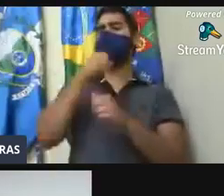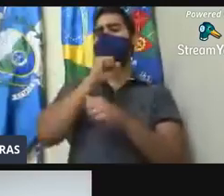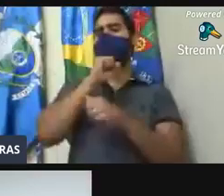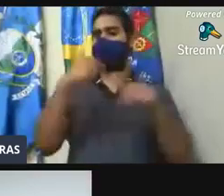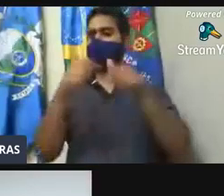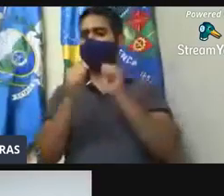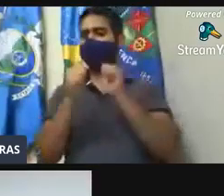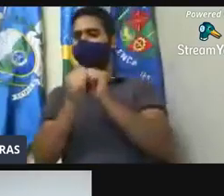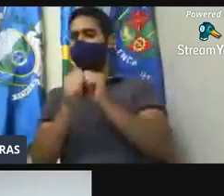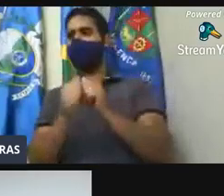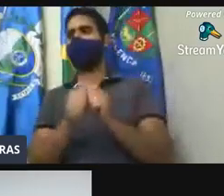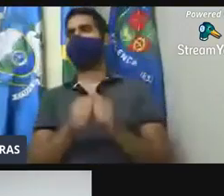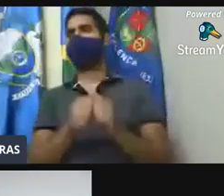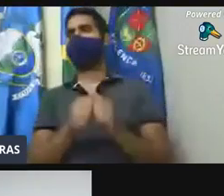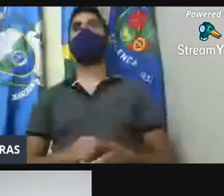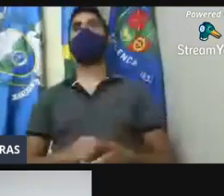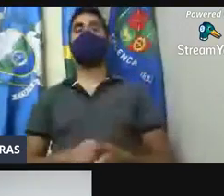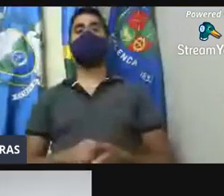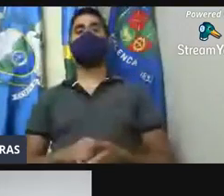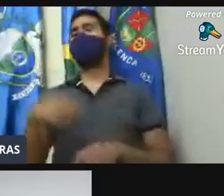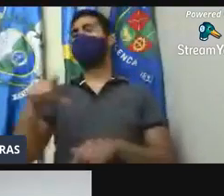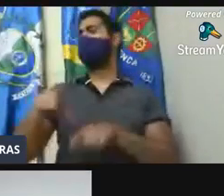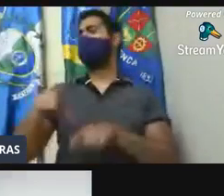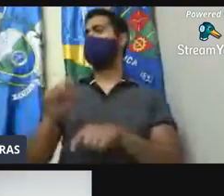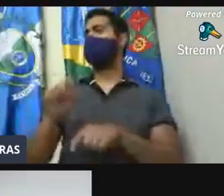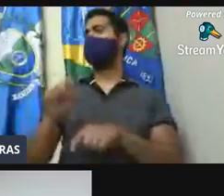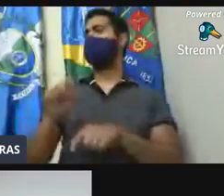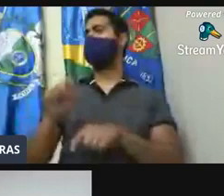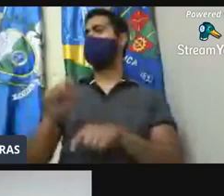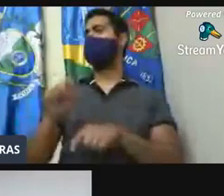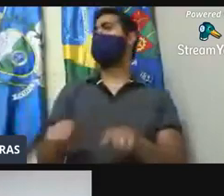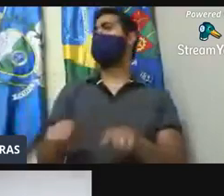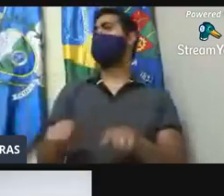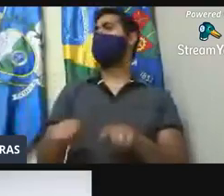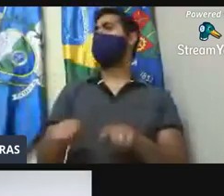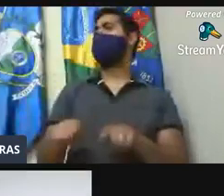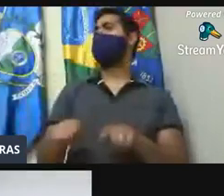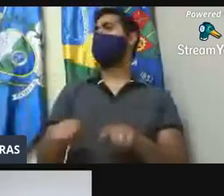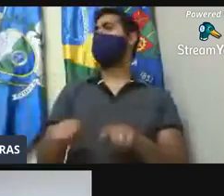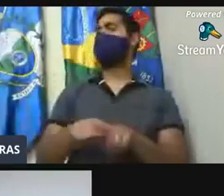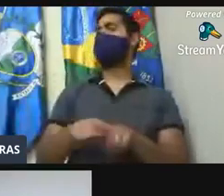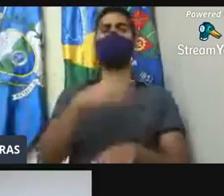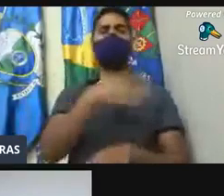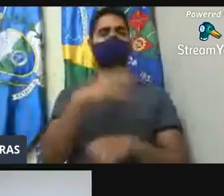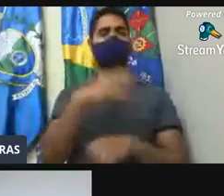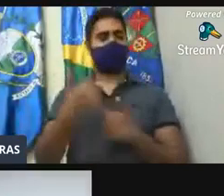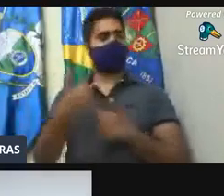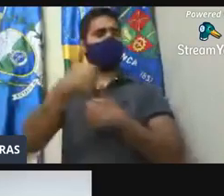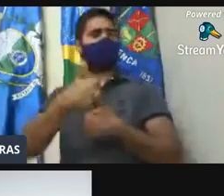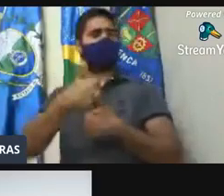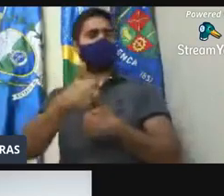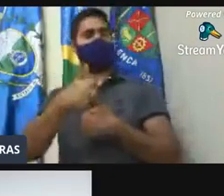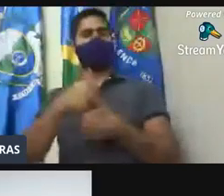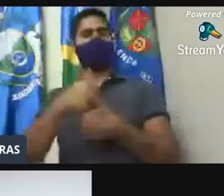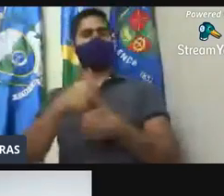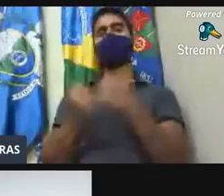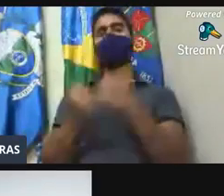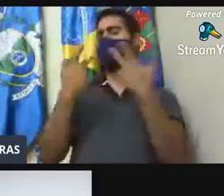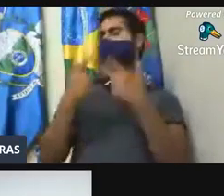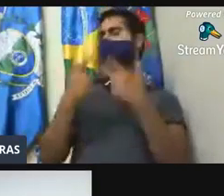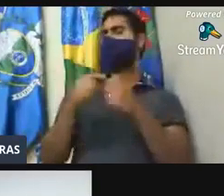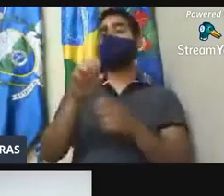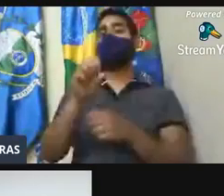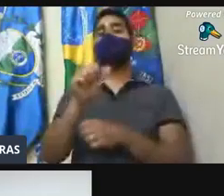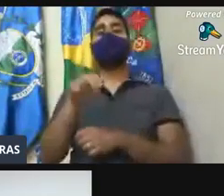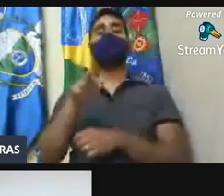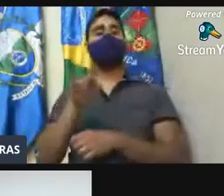Alves Barbosa. Escolheu sua filha Jusceia para assumir a responsabilidade de cuidar do escritório ao seu lado. Naturalmente, Samir se apaixonou pela profissão e desde